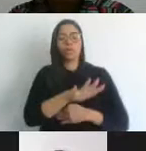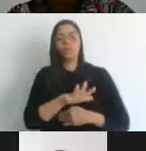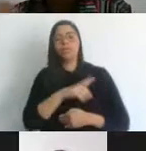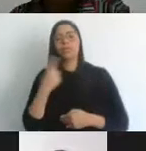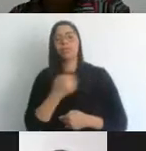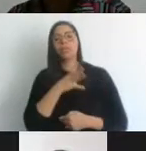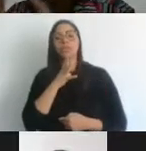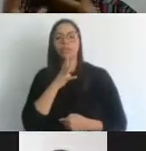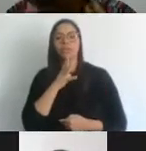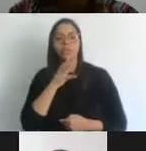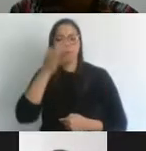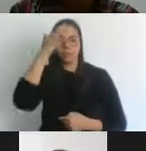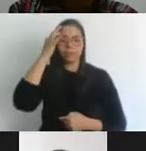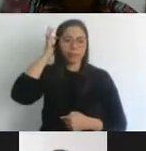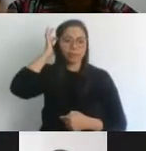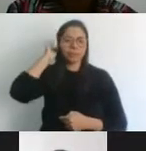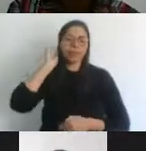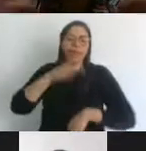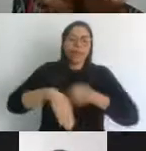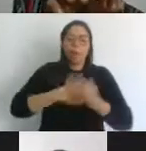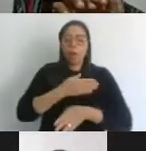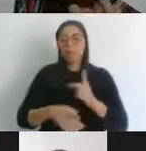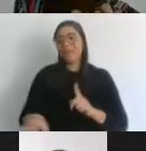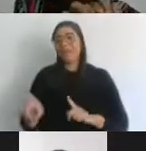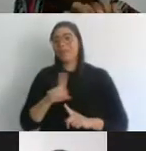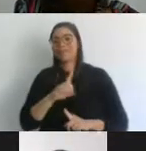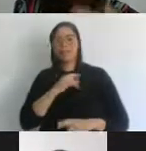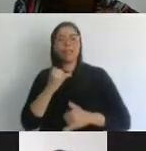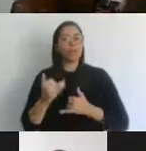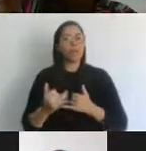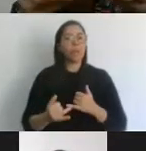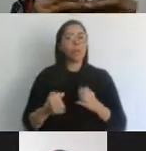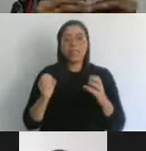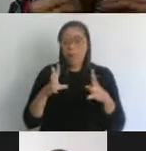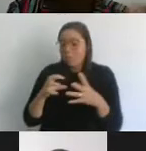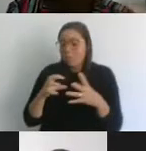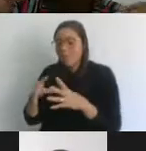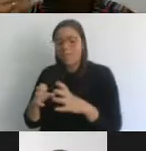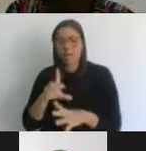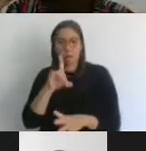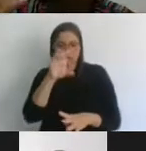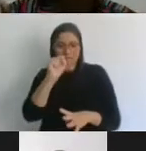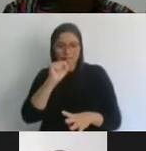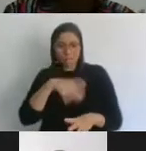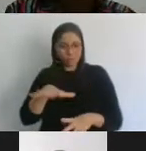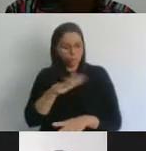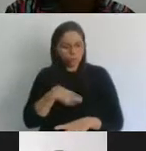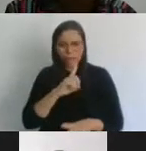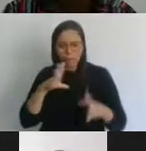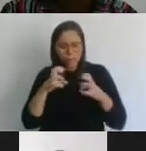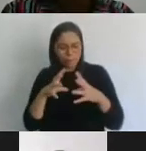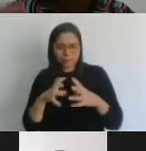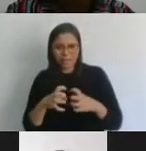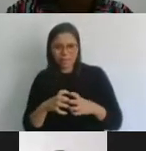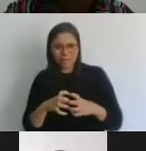o de Colonial é um movimento que não briga com 10 Colonial tá não briga as pessoas até briga entre elas eu não